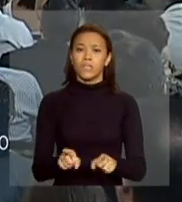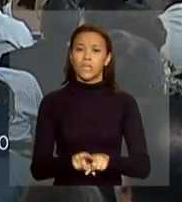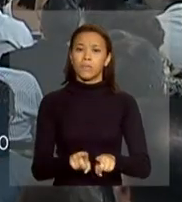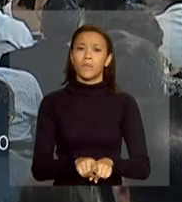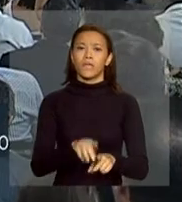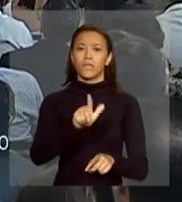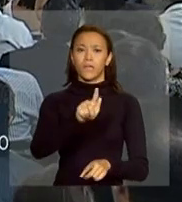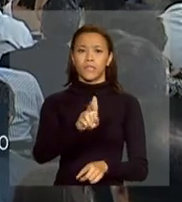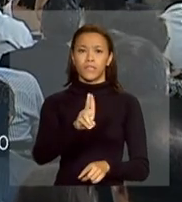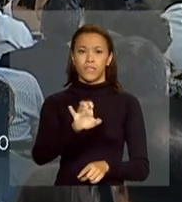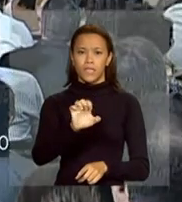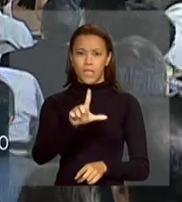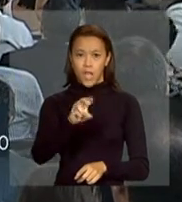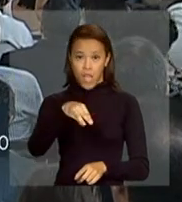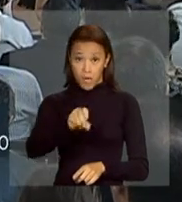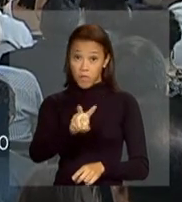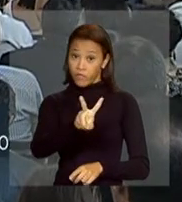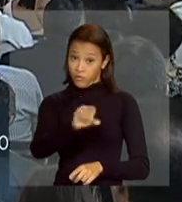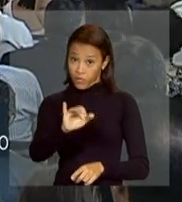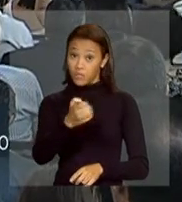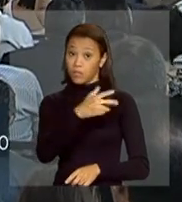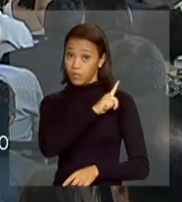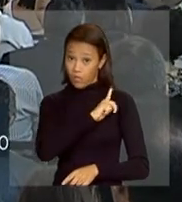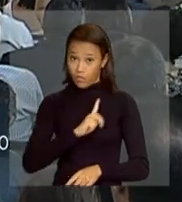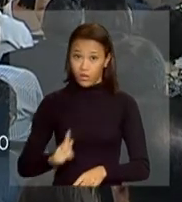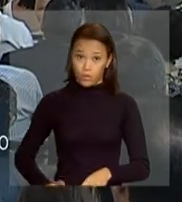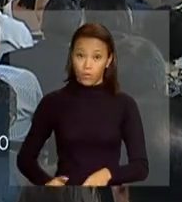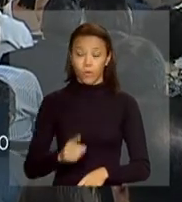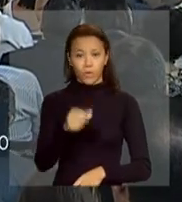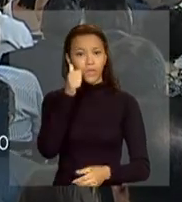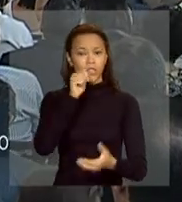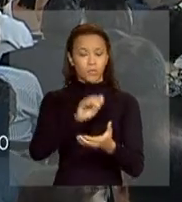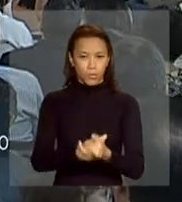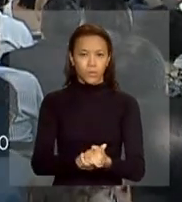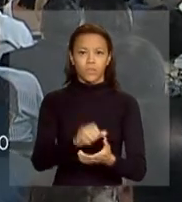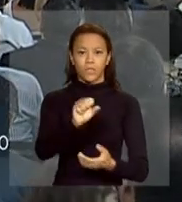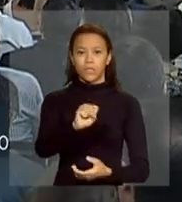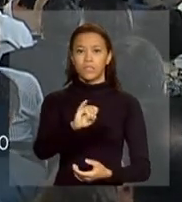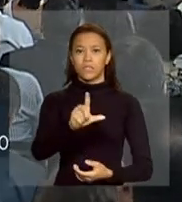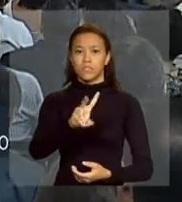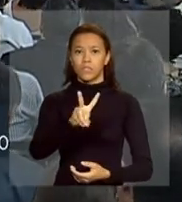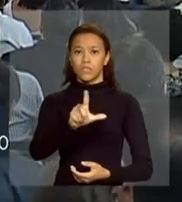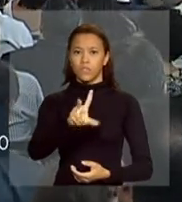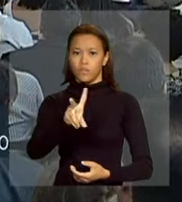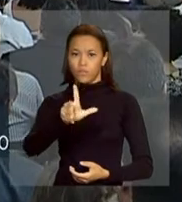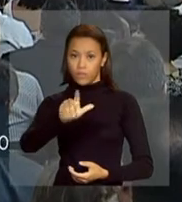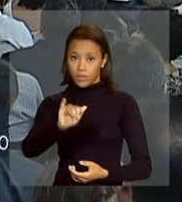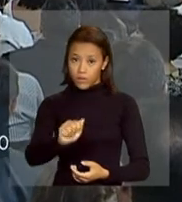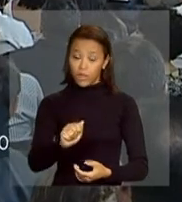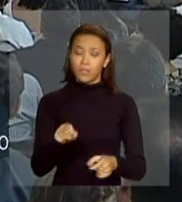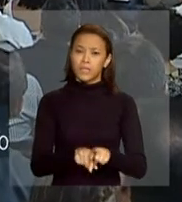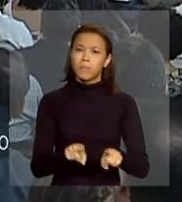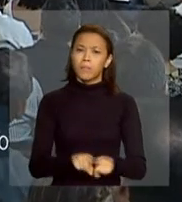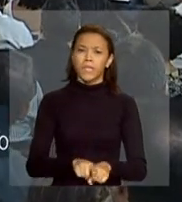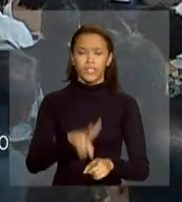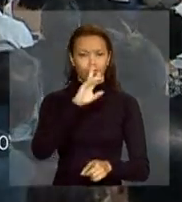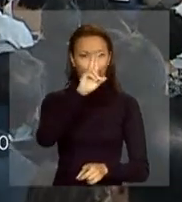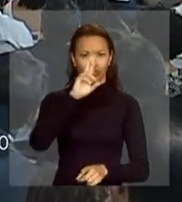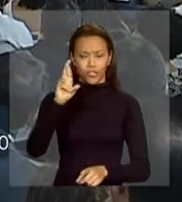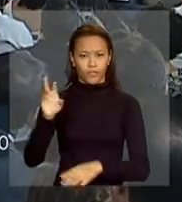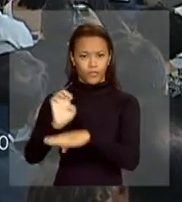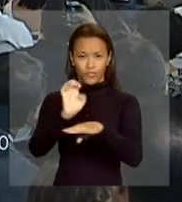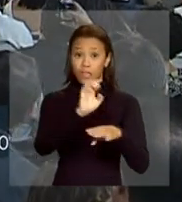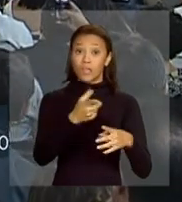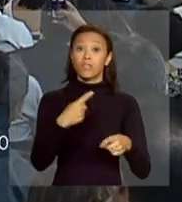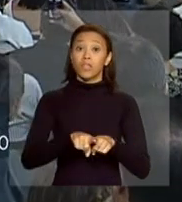Guilherme afif Domingos vice-governador dona Silvia Domingos ministros de estado do esporte